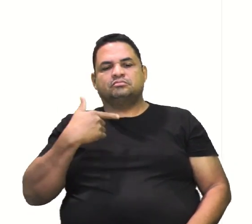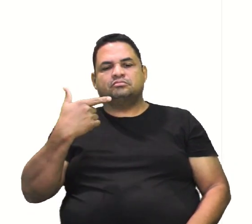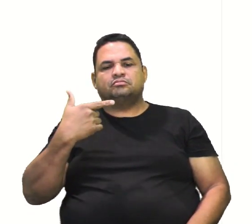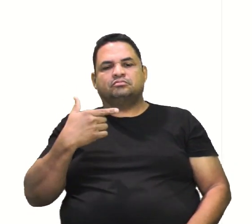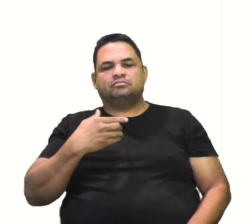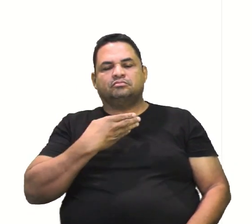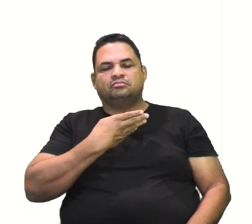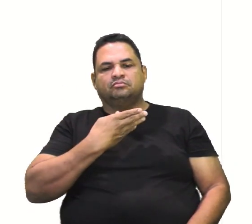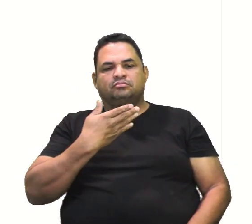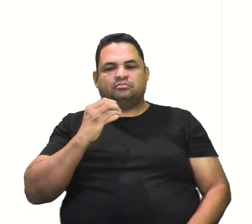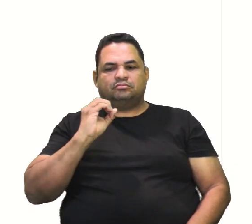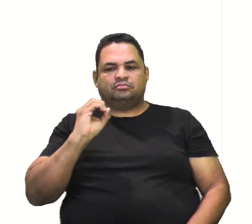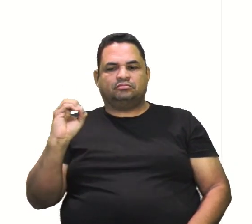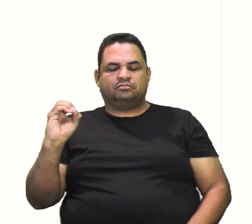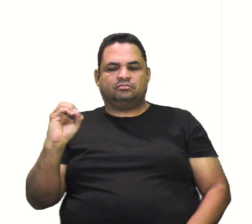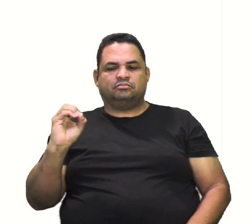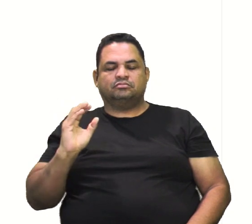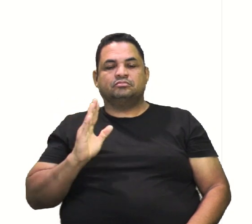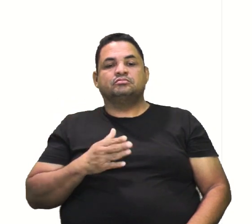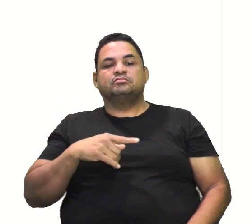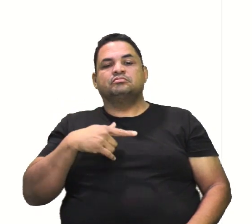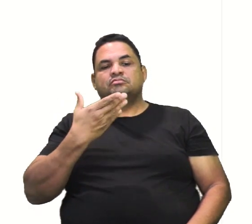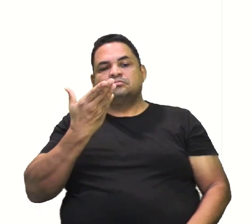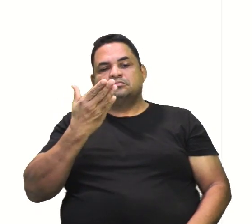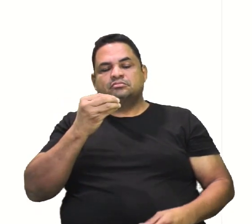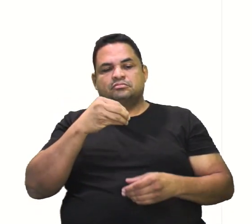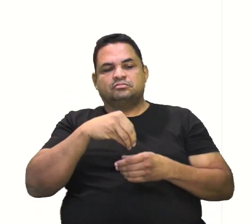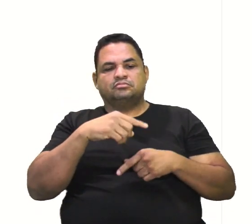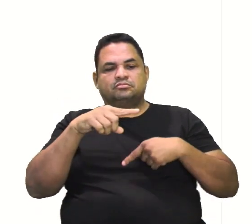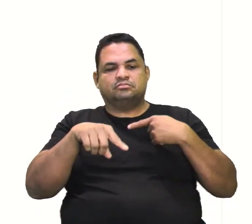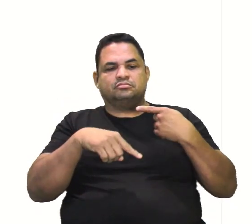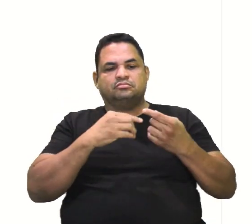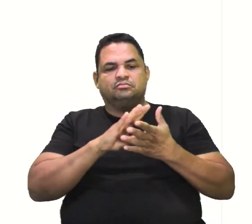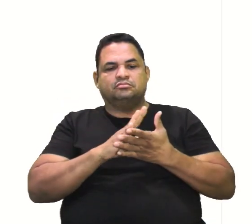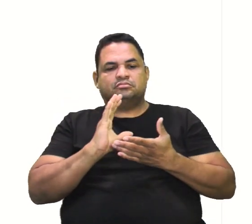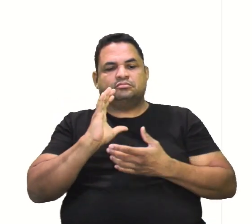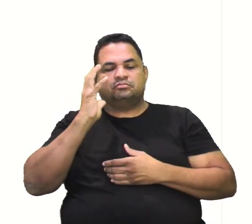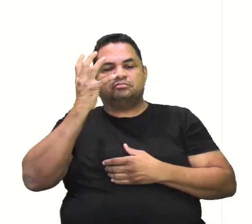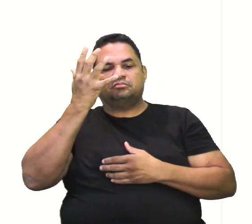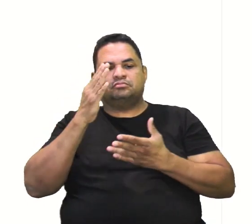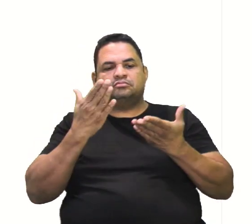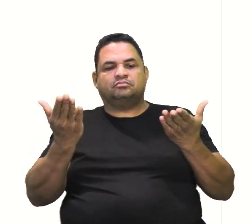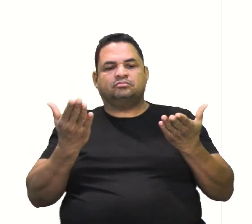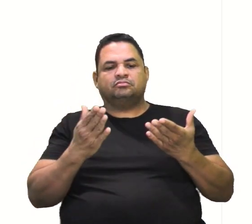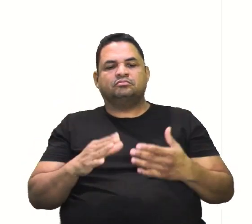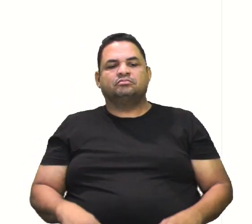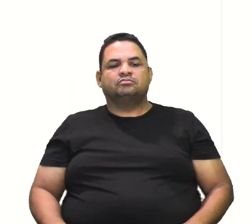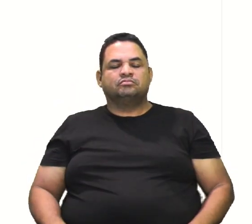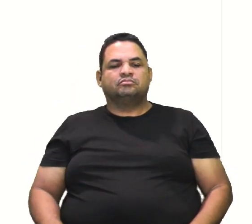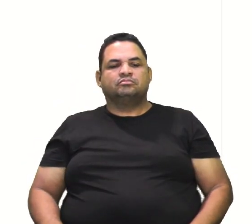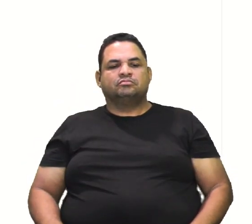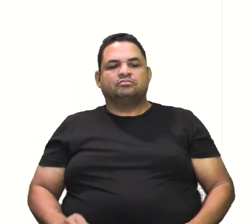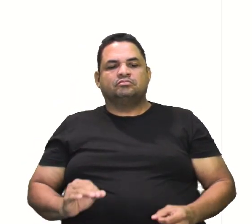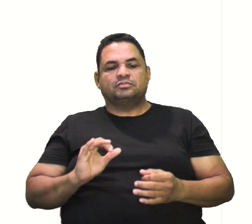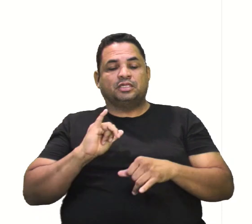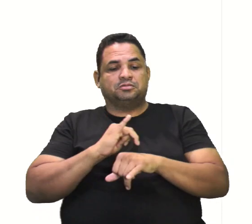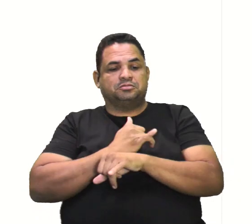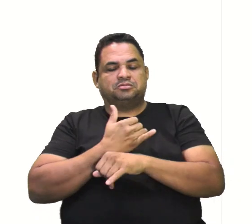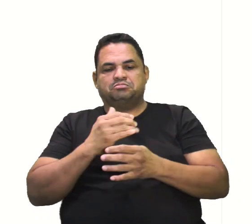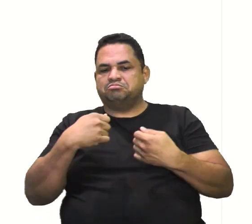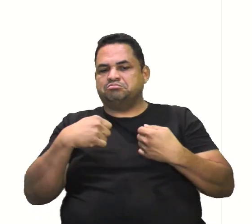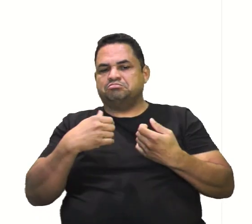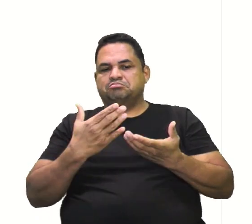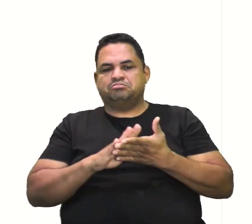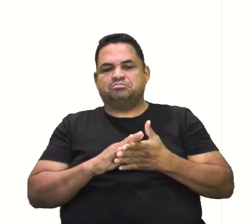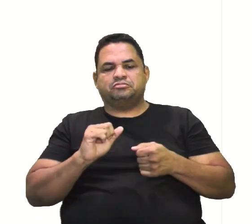que é 400. Aí a gente vai deixando aqui dentro, porque depois a gente vai ter uma solução, que Isso é uma estratégia. Não precisa